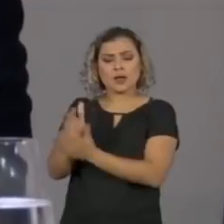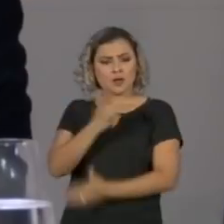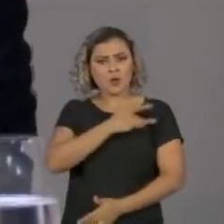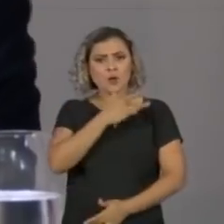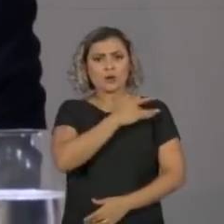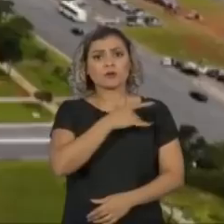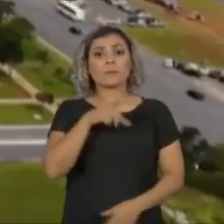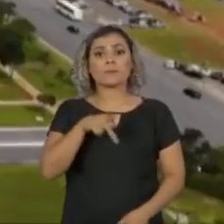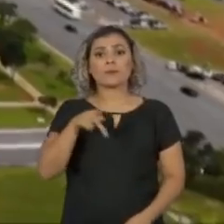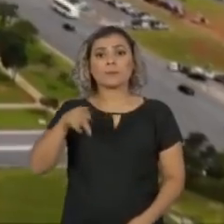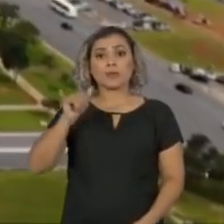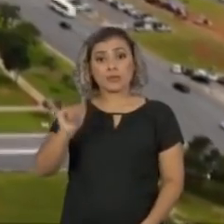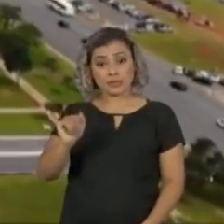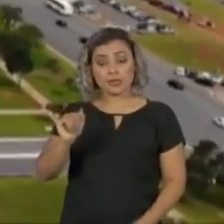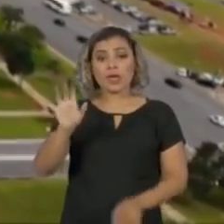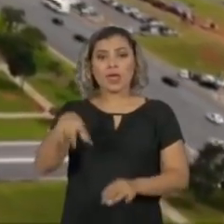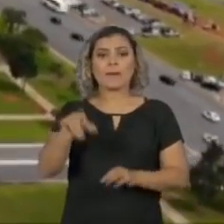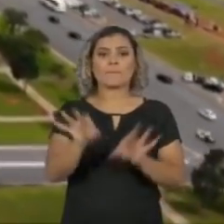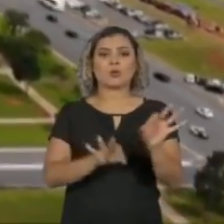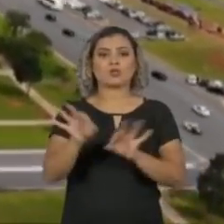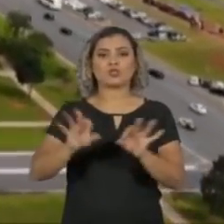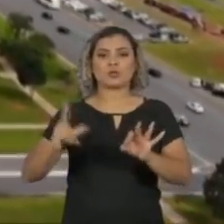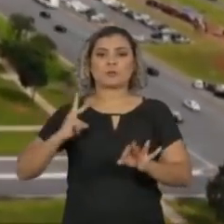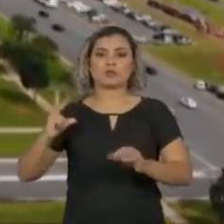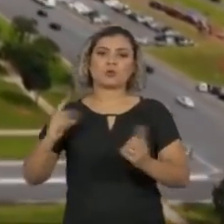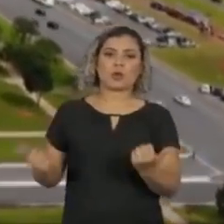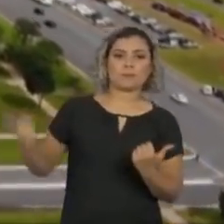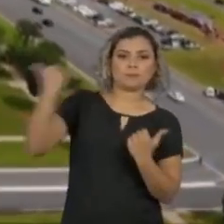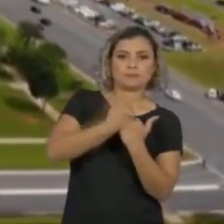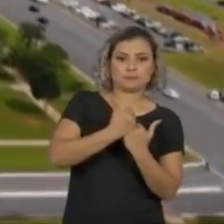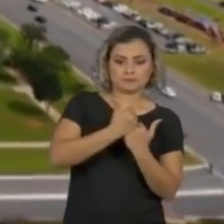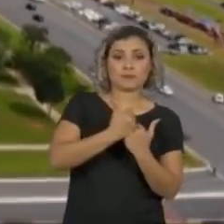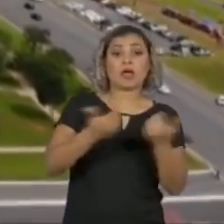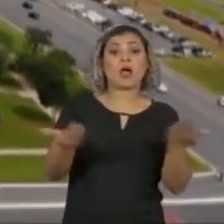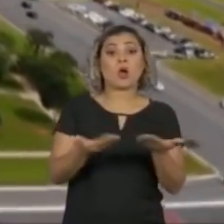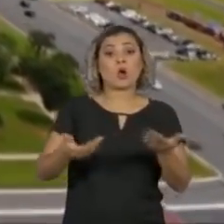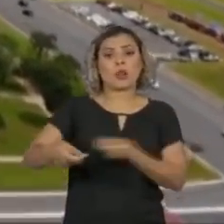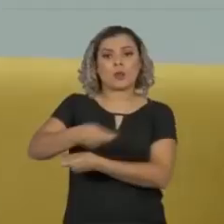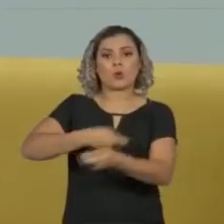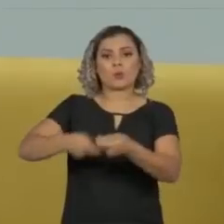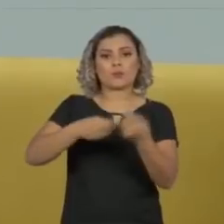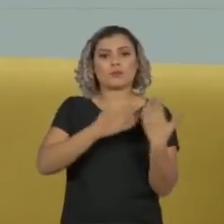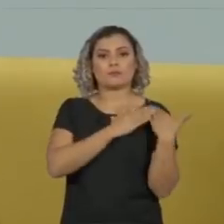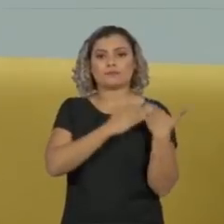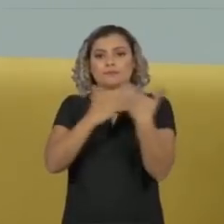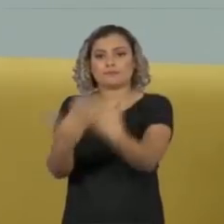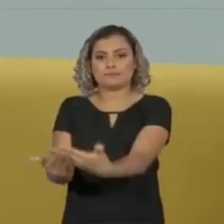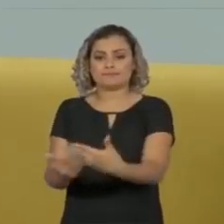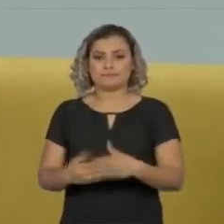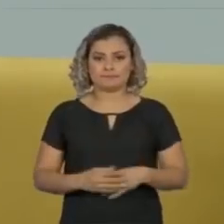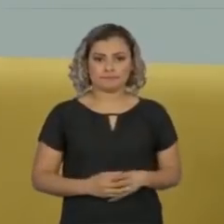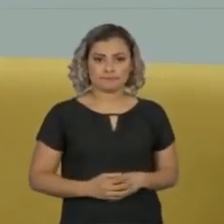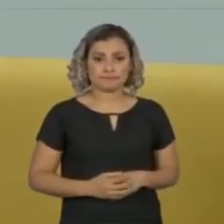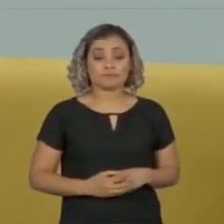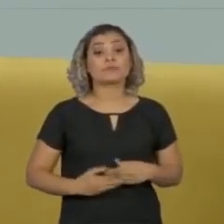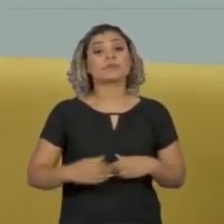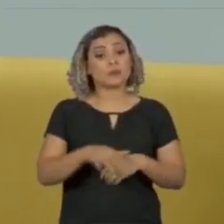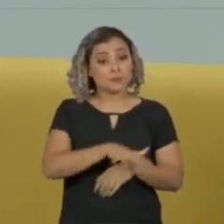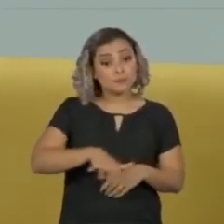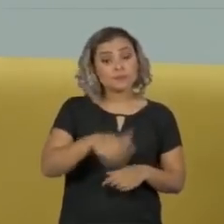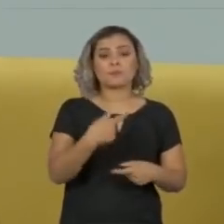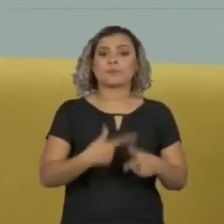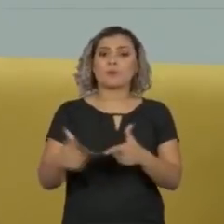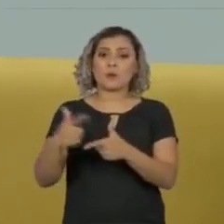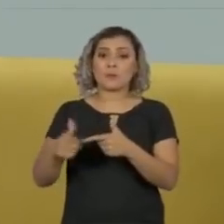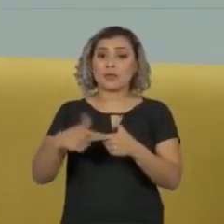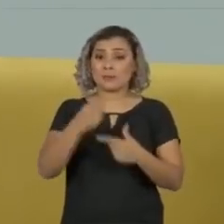Onyx o PPI, o Programa de Privatizações, transferido para o Ministério da Economia. E em meio à crise das notas